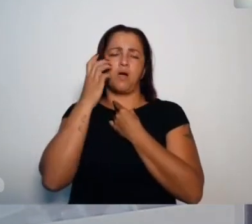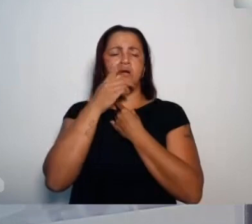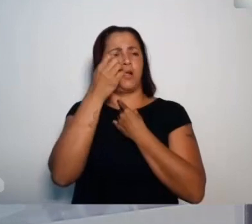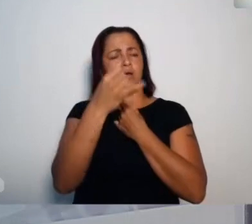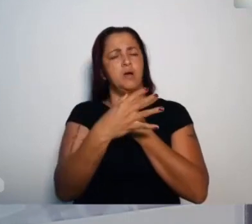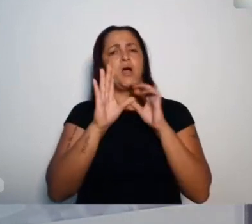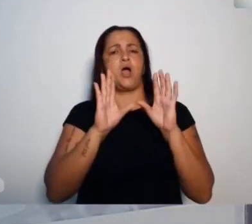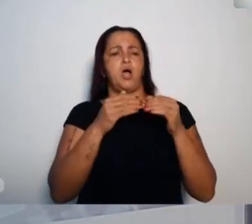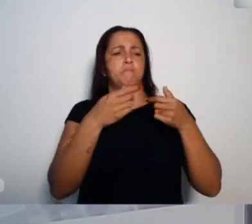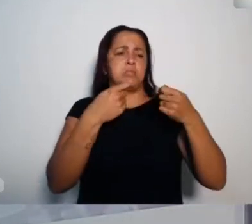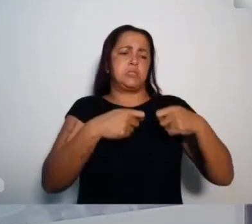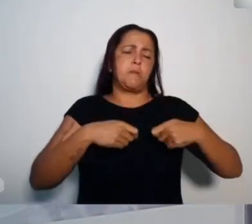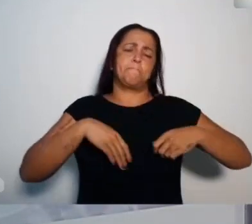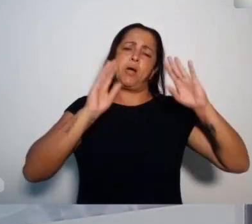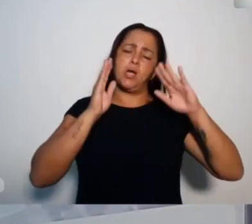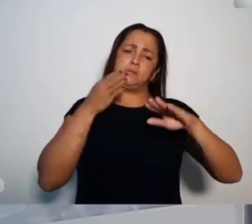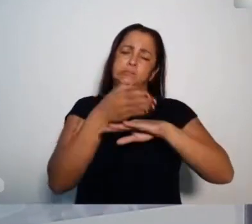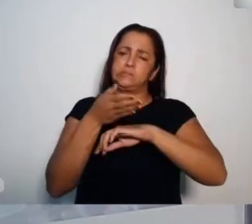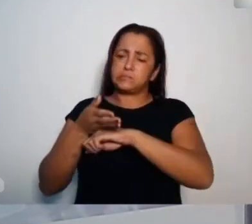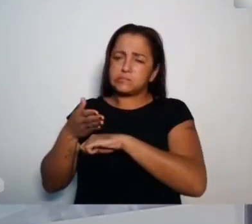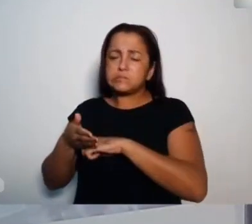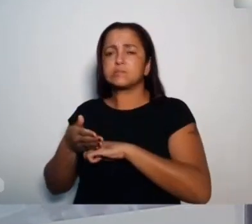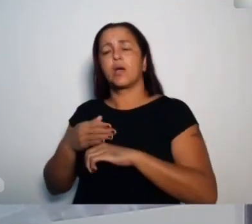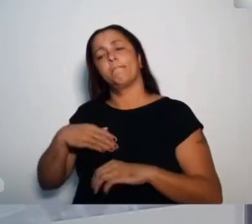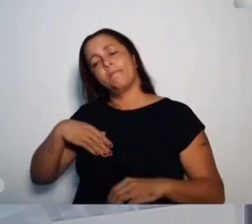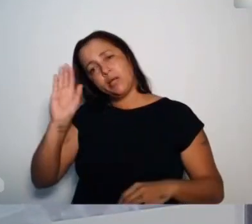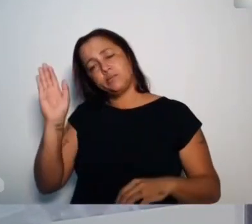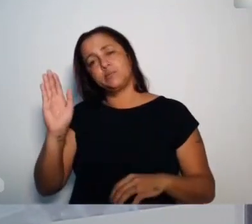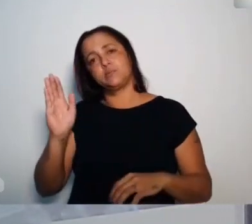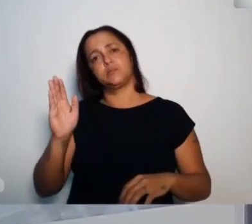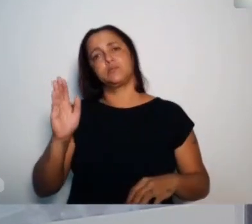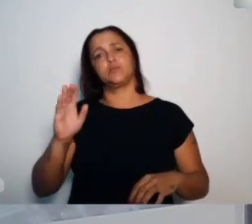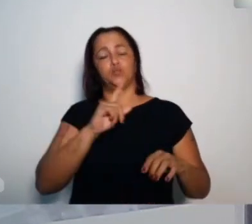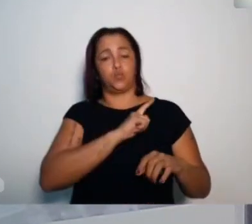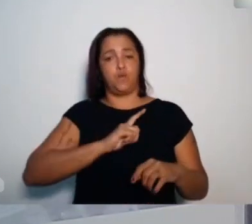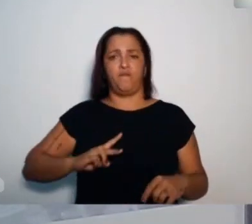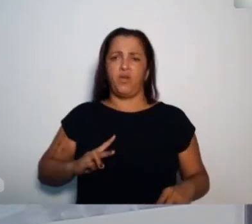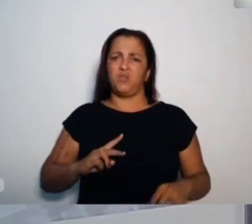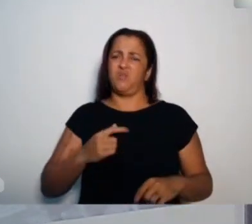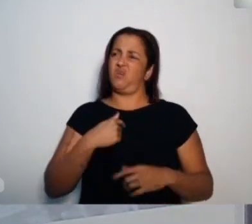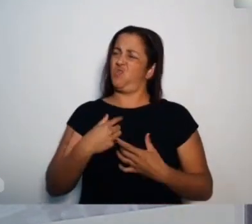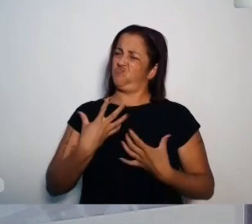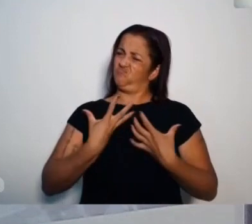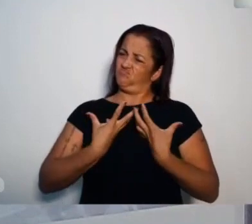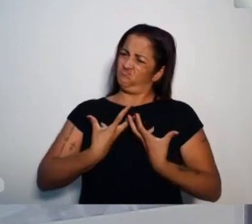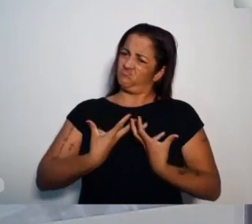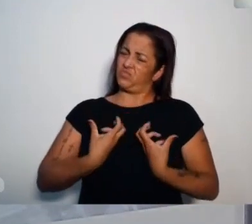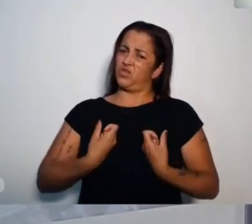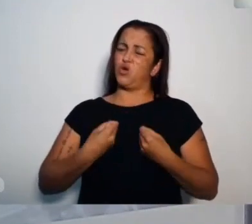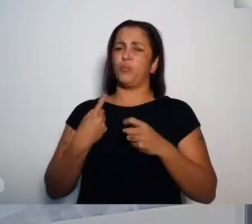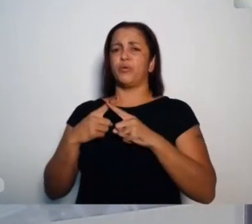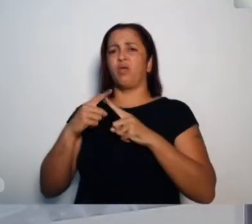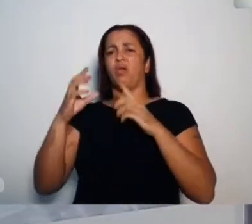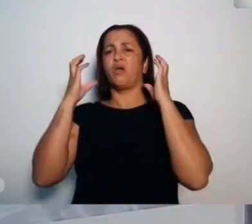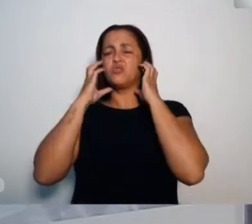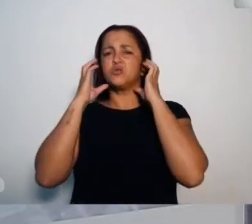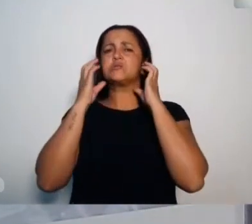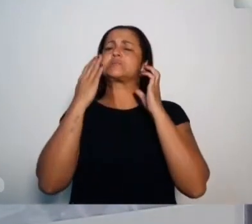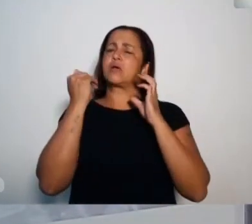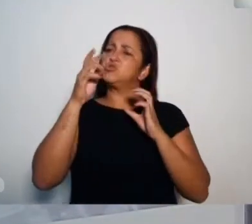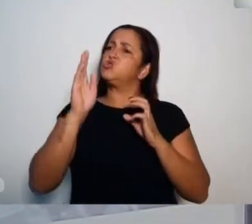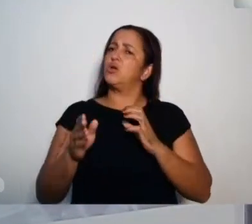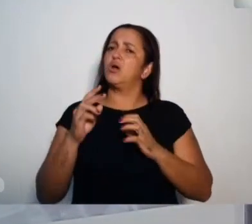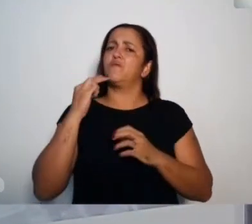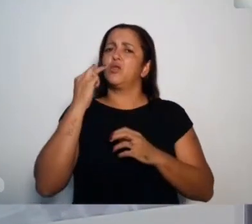ser mais ativa e participar mais do governo. Eu fiquei extremamente chateado, porque é um radialista que já foi vereador, né, e não